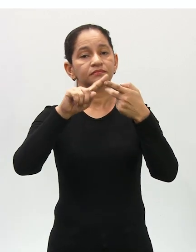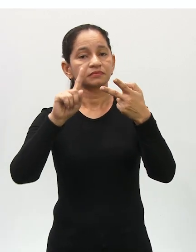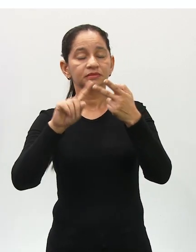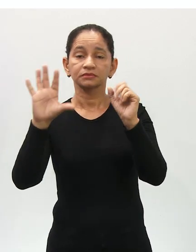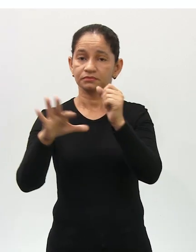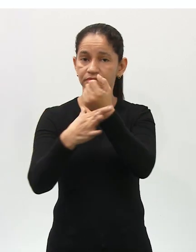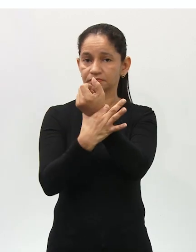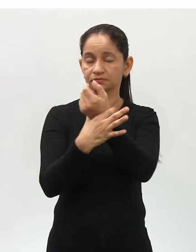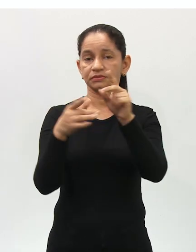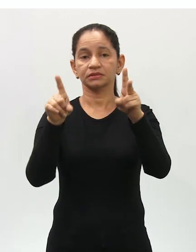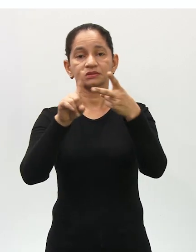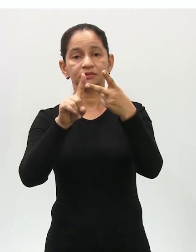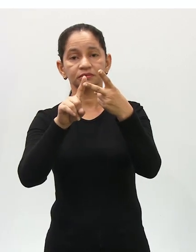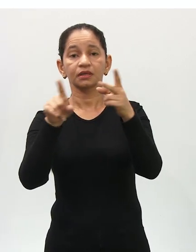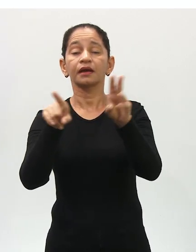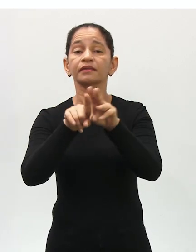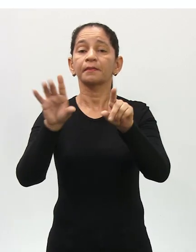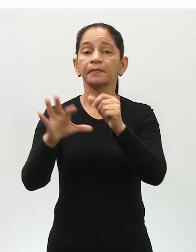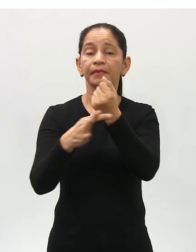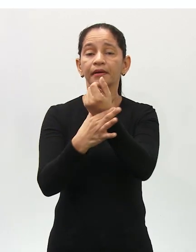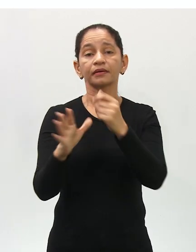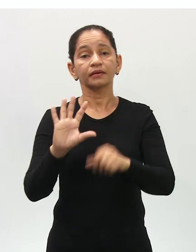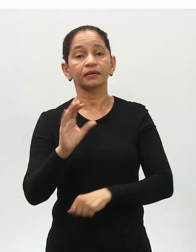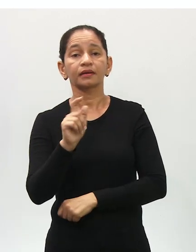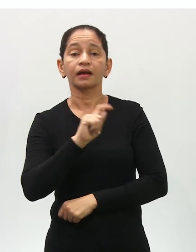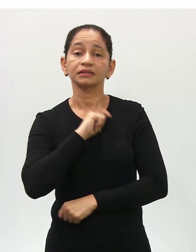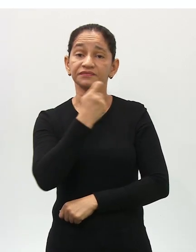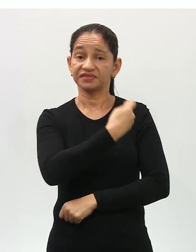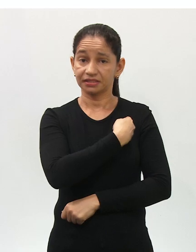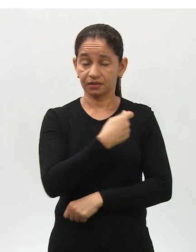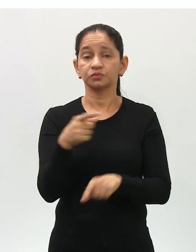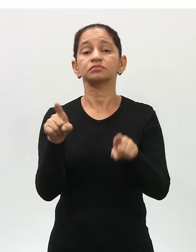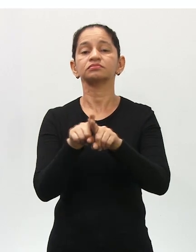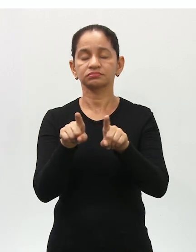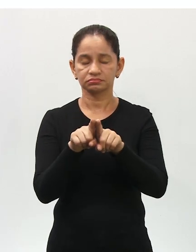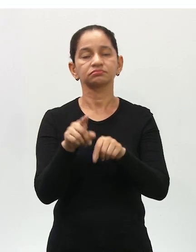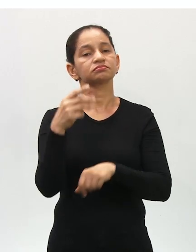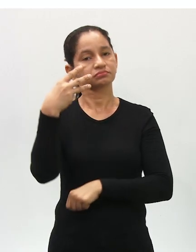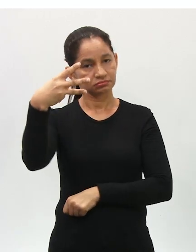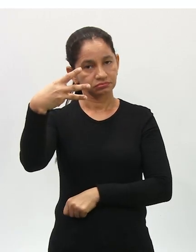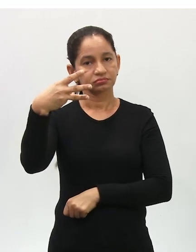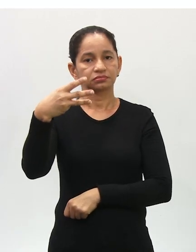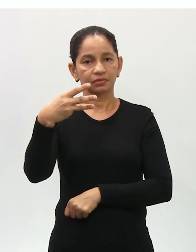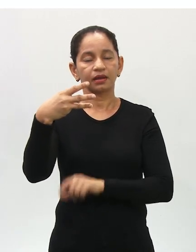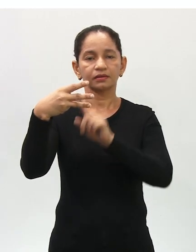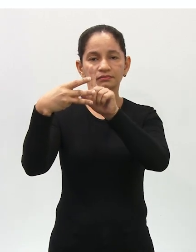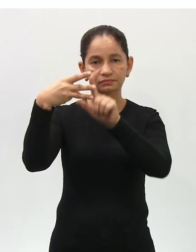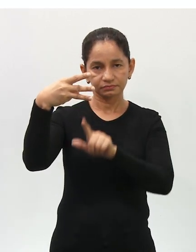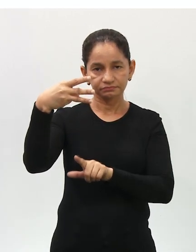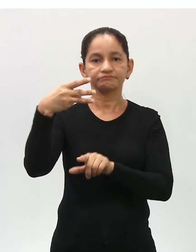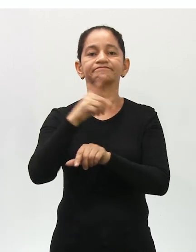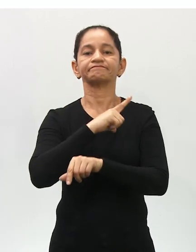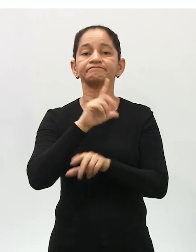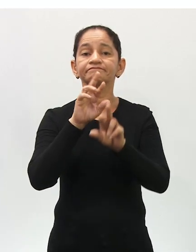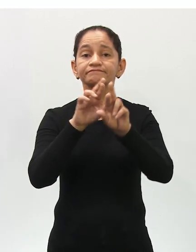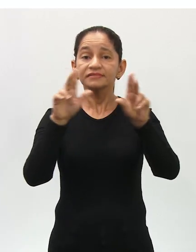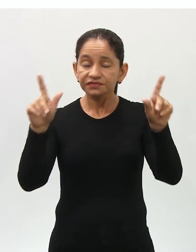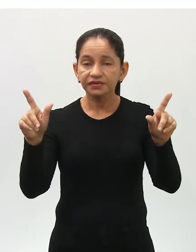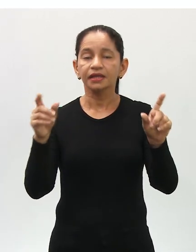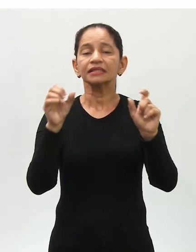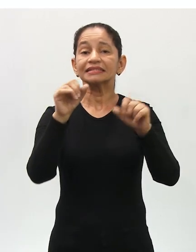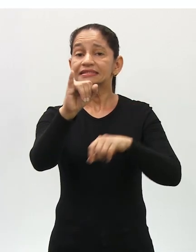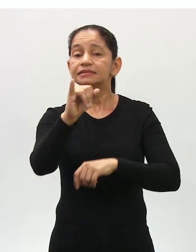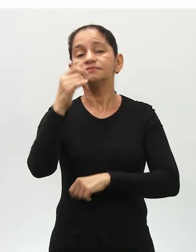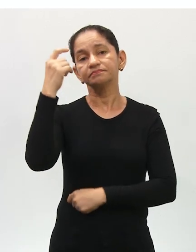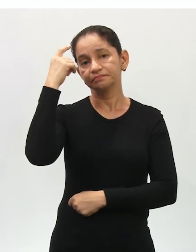fiscal, o orçamento da Seguridade Social e o orçamento de investimento das empresas estatais, tá? Então, conforme a origem dessa